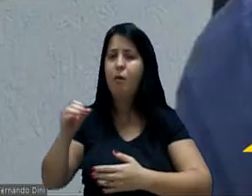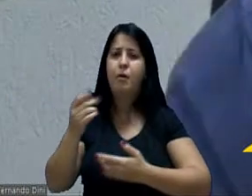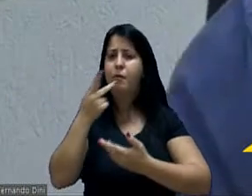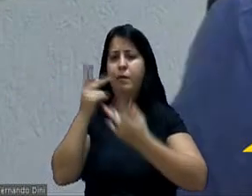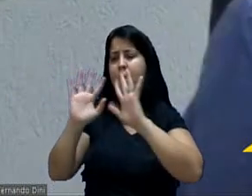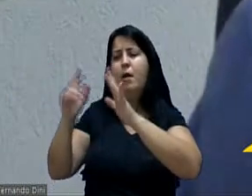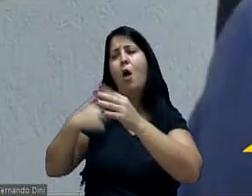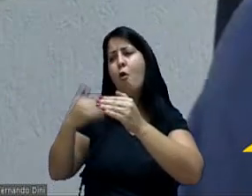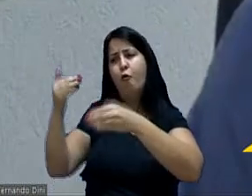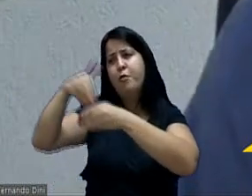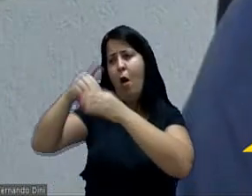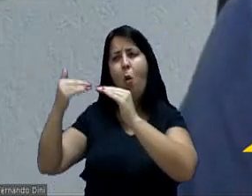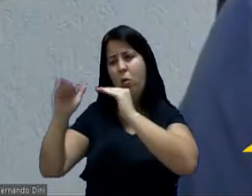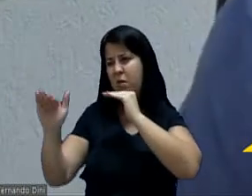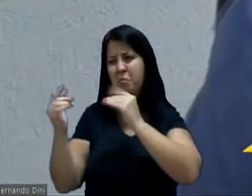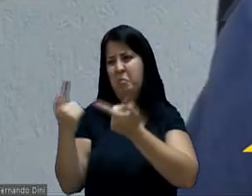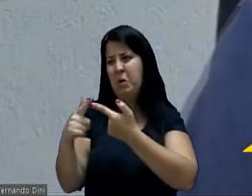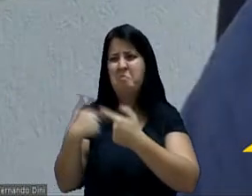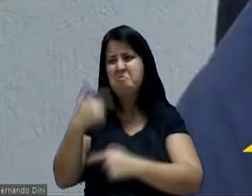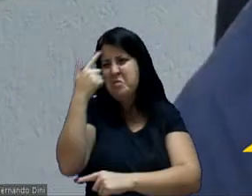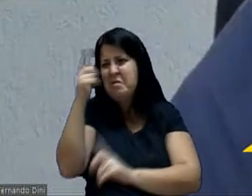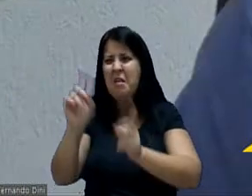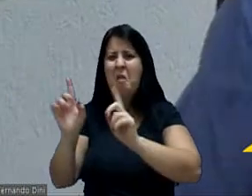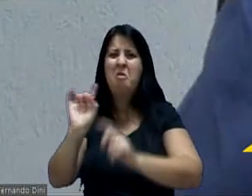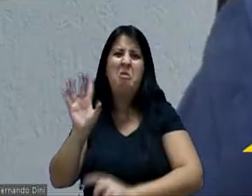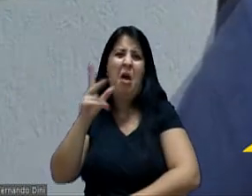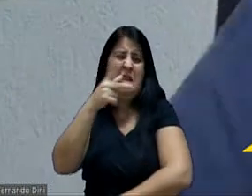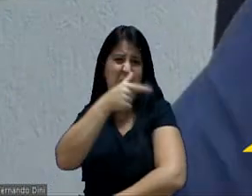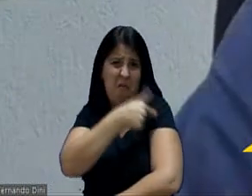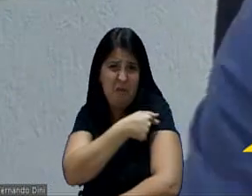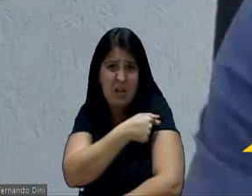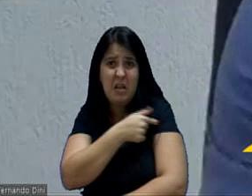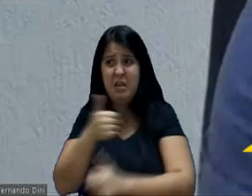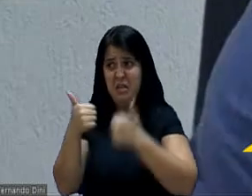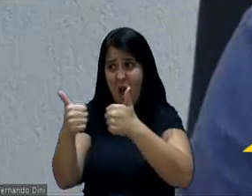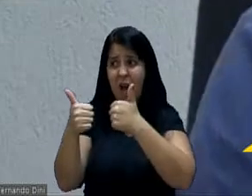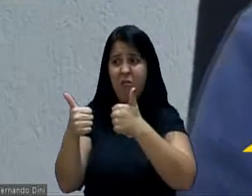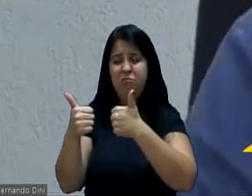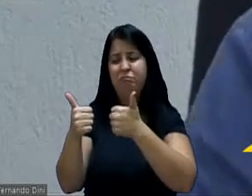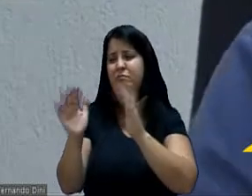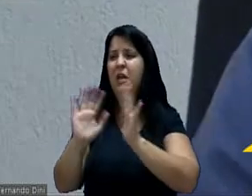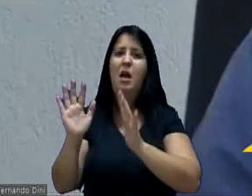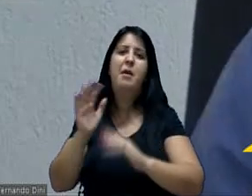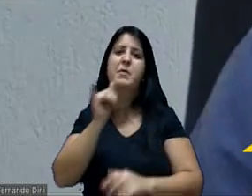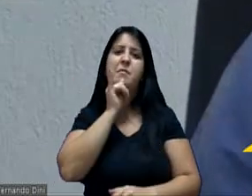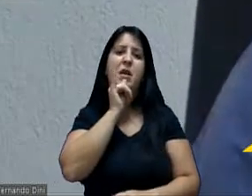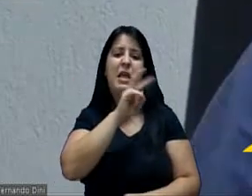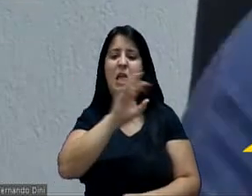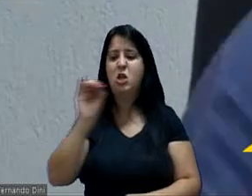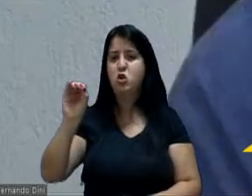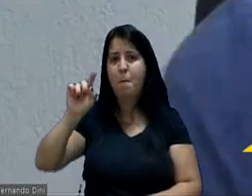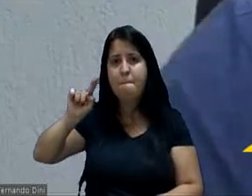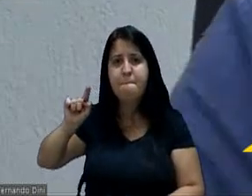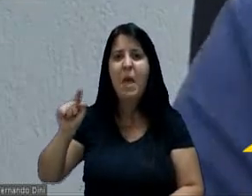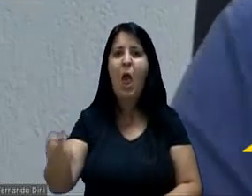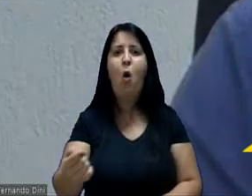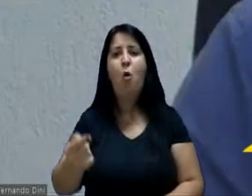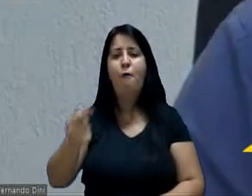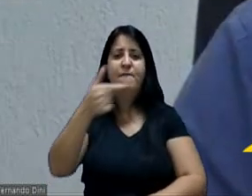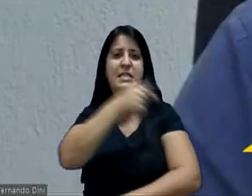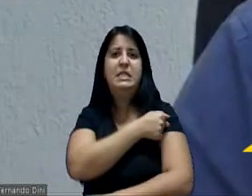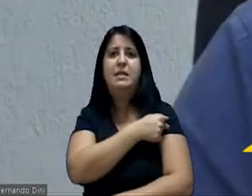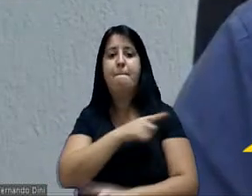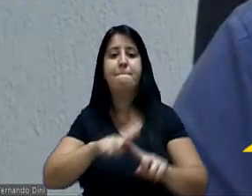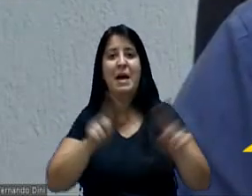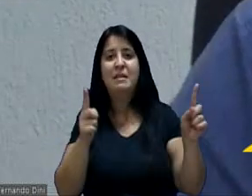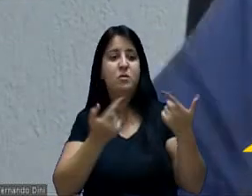emenda porque para mim não serve, não é só vacina que salva, não adianta a gente ter 500 mil vacinas e não ter 500 mil